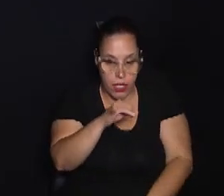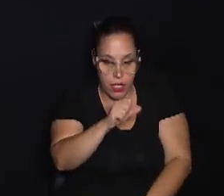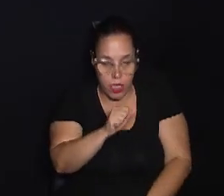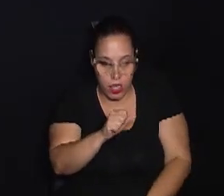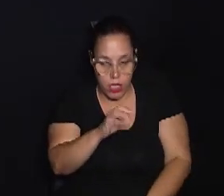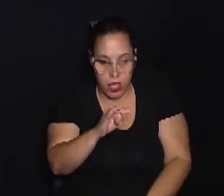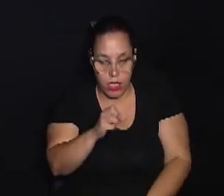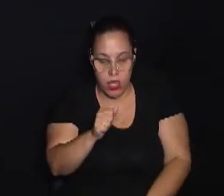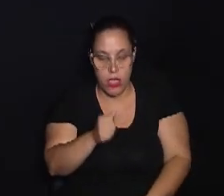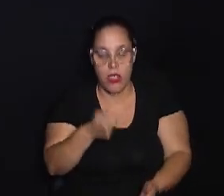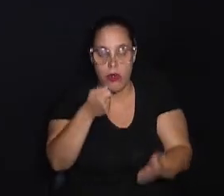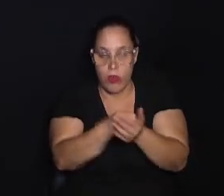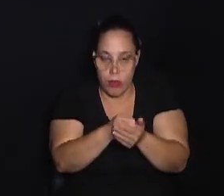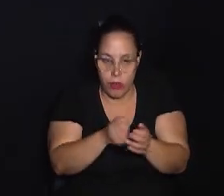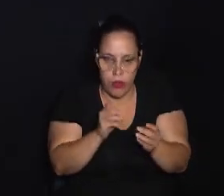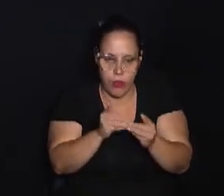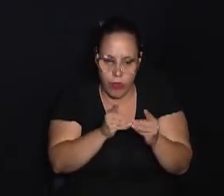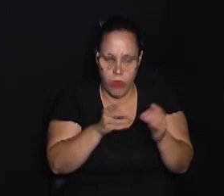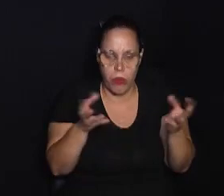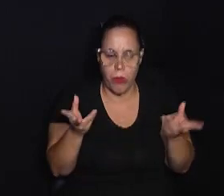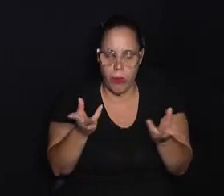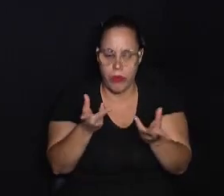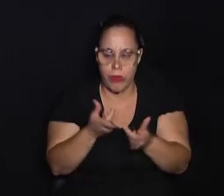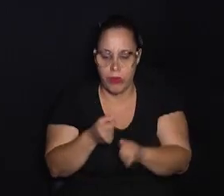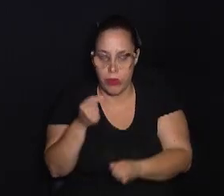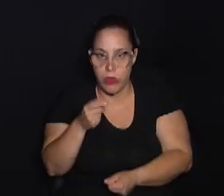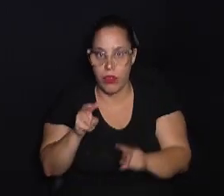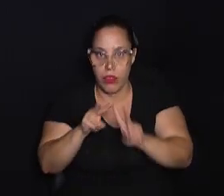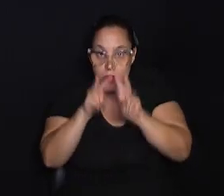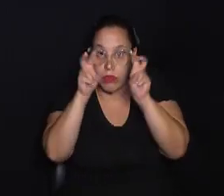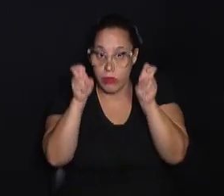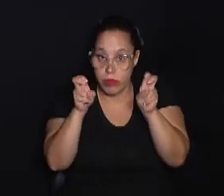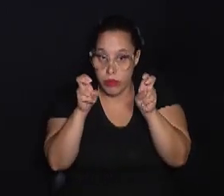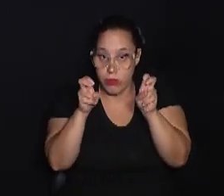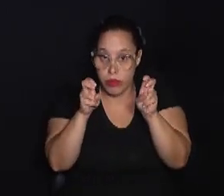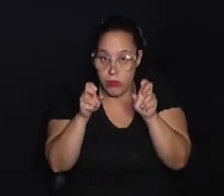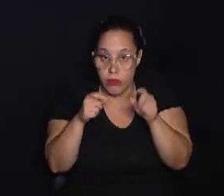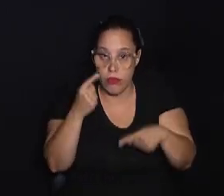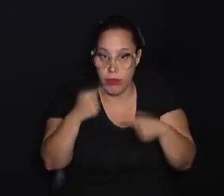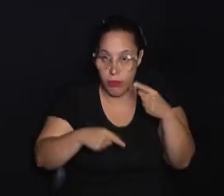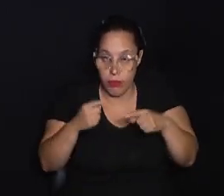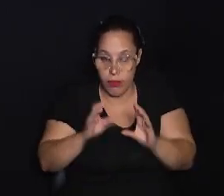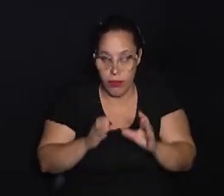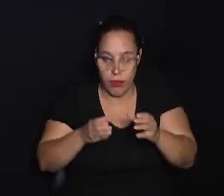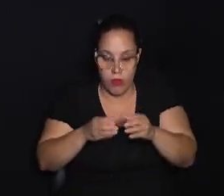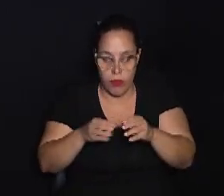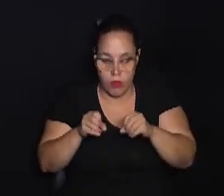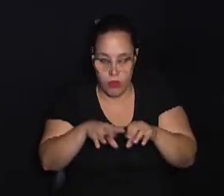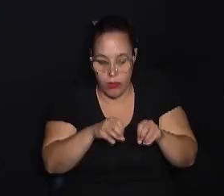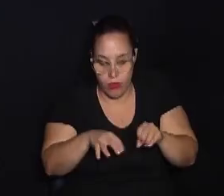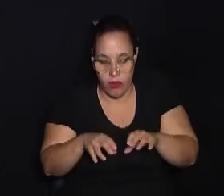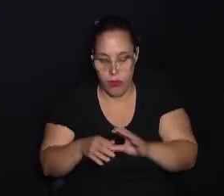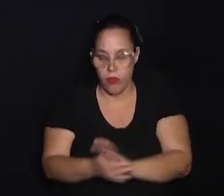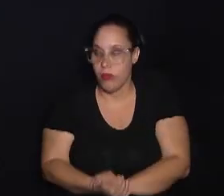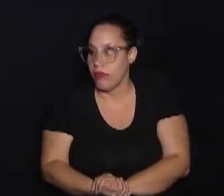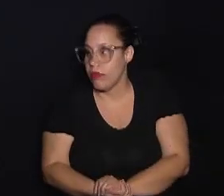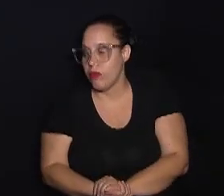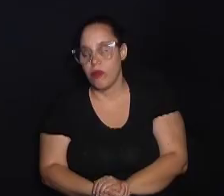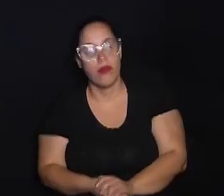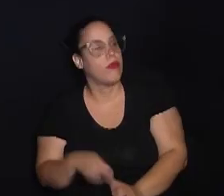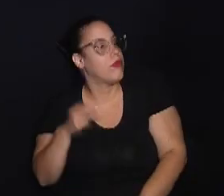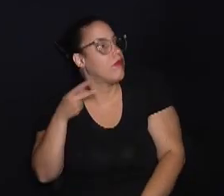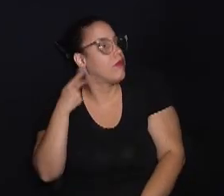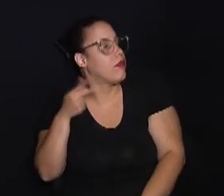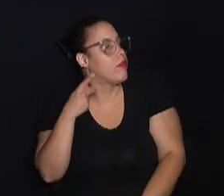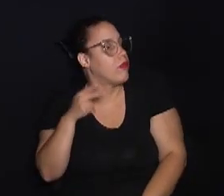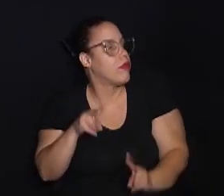profissionais e garantir um atendimento de qualidade. Então esse foi um dos temas também que nós debatemos na Comissão de Educação, muito fortemente. E, vereadora,